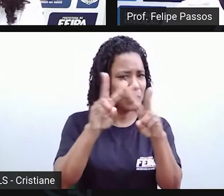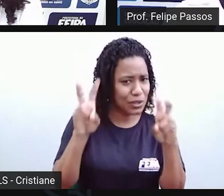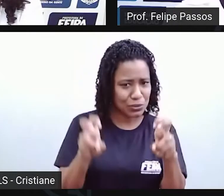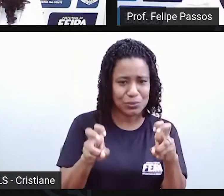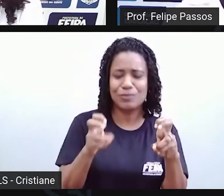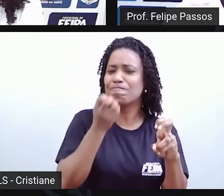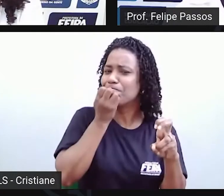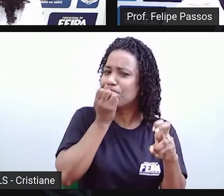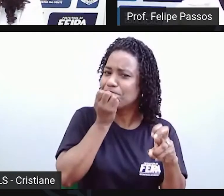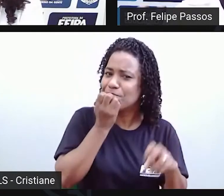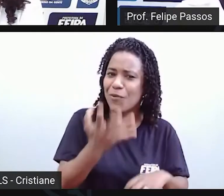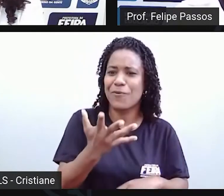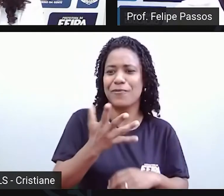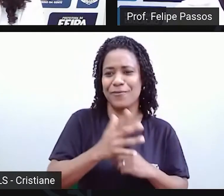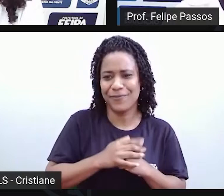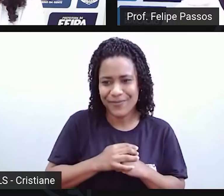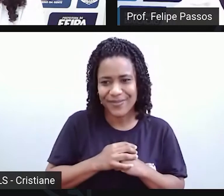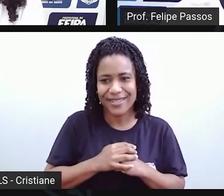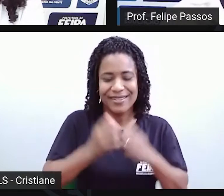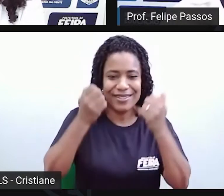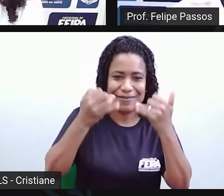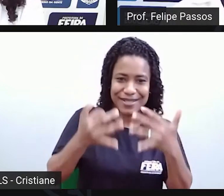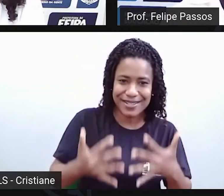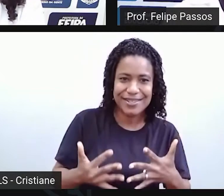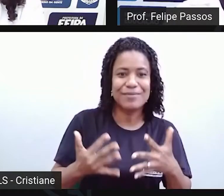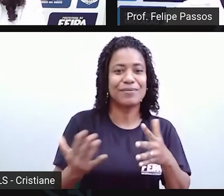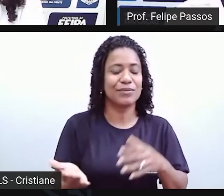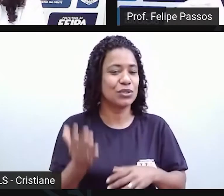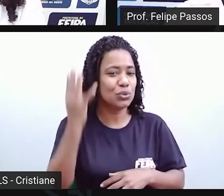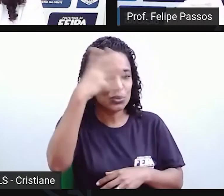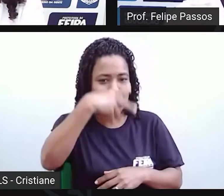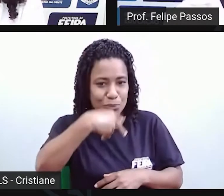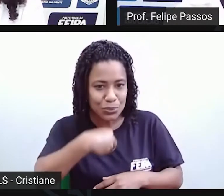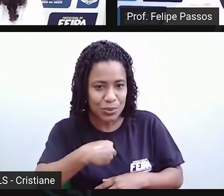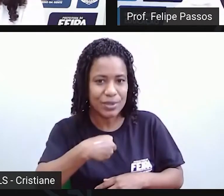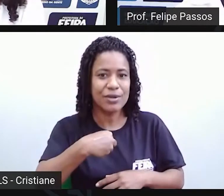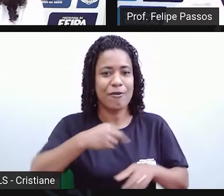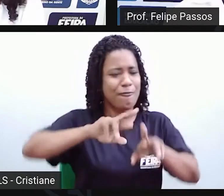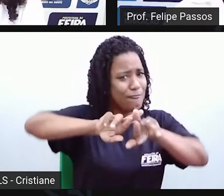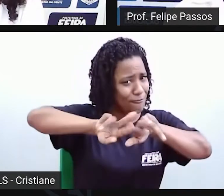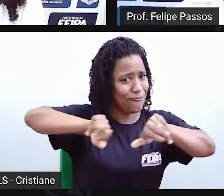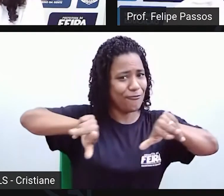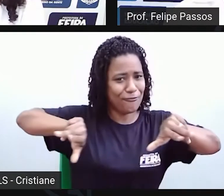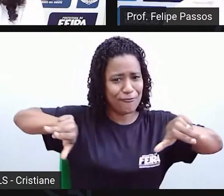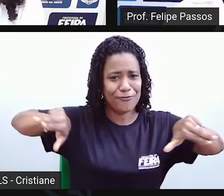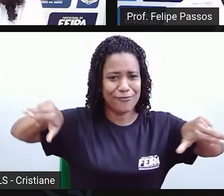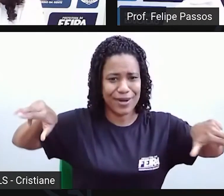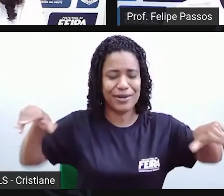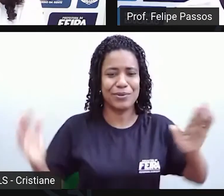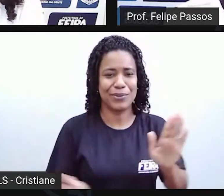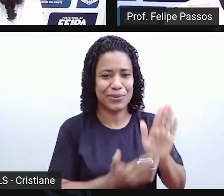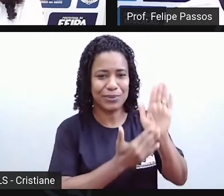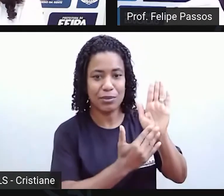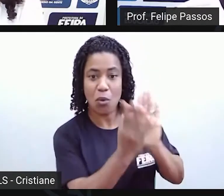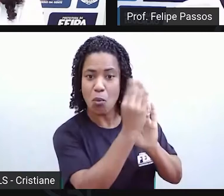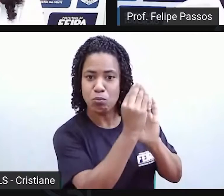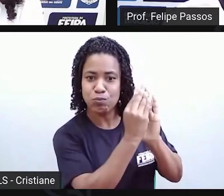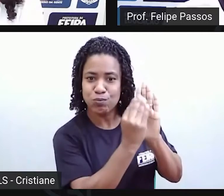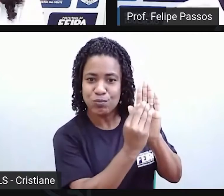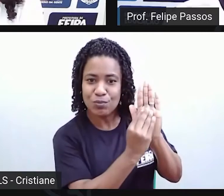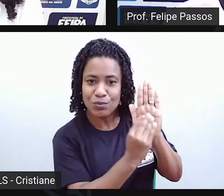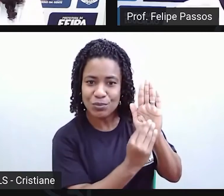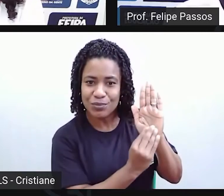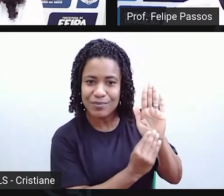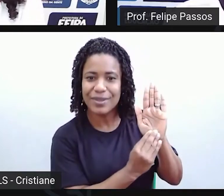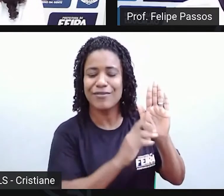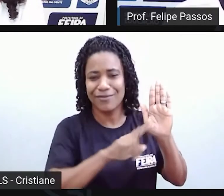né? A gente falou mais de estética, mas a gente poderia cair aí em vários outros conteúdos, vários desdobramentos. E em